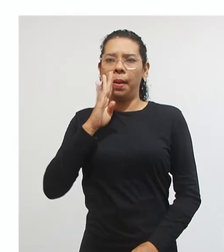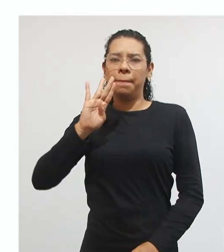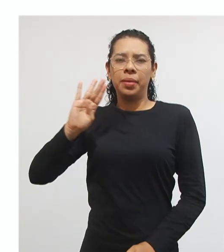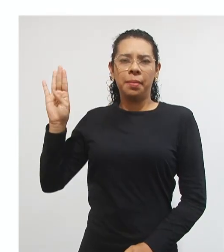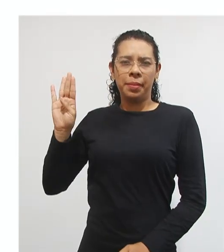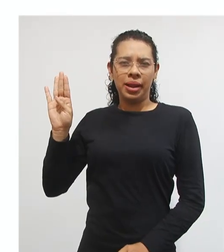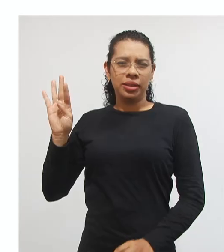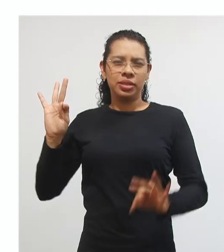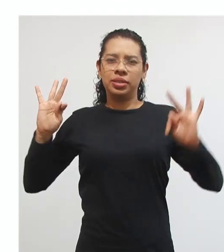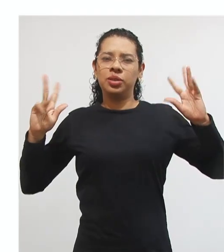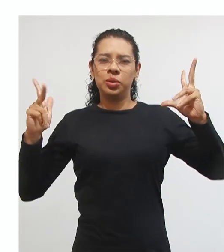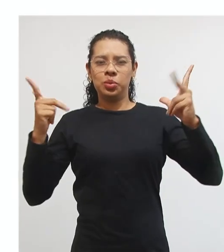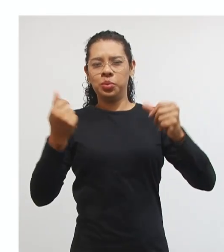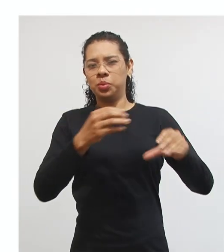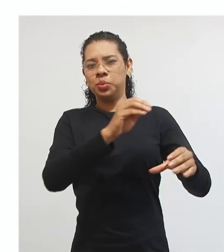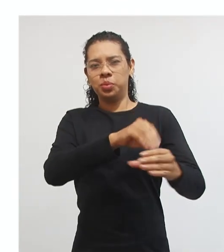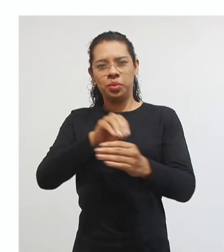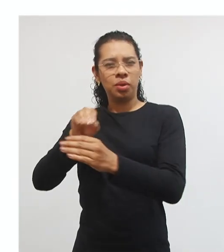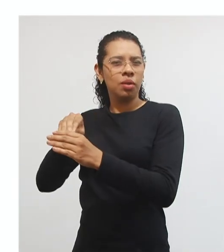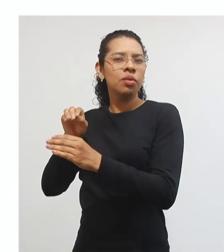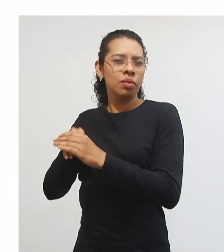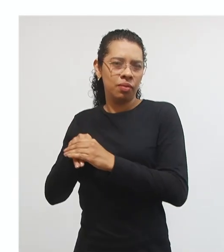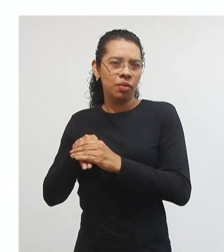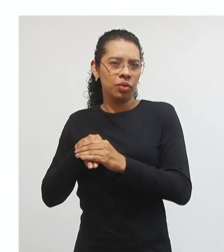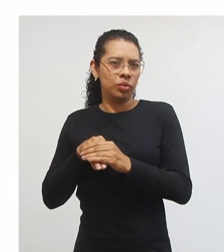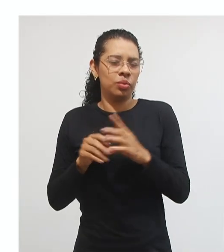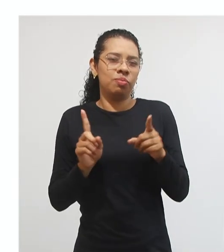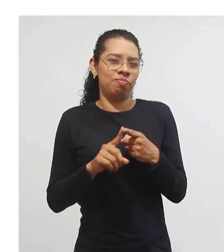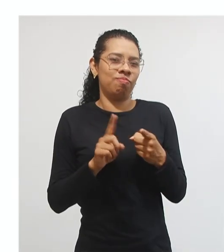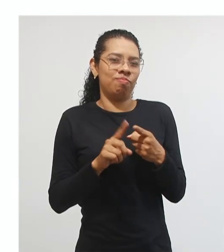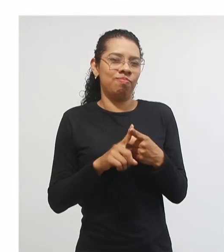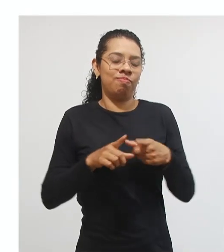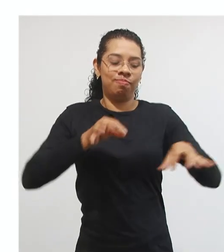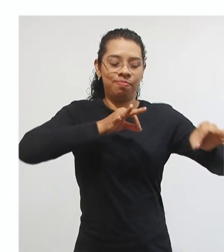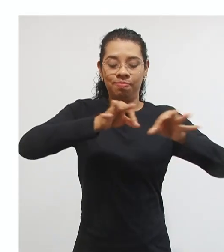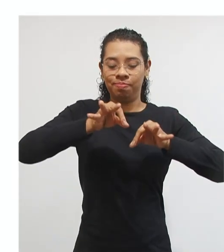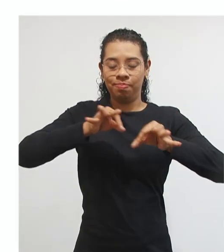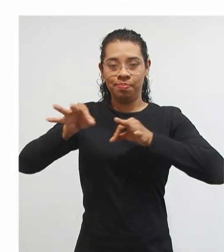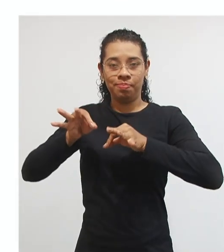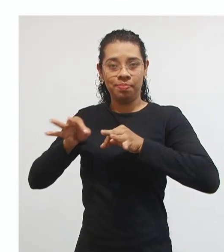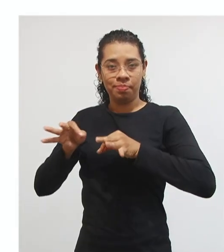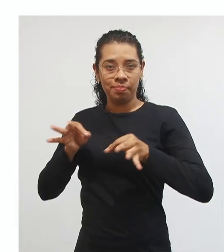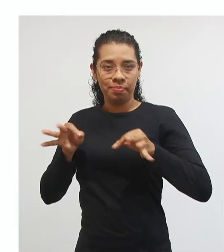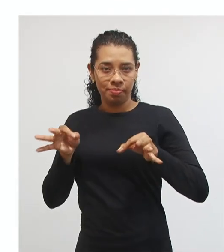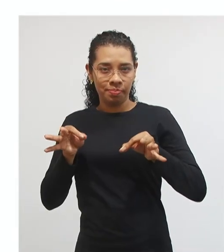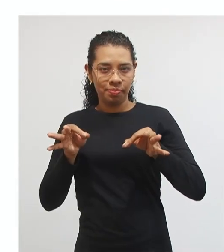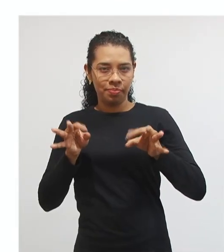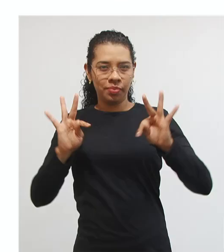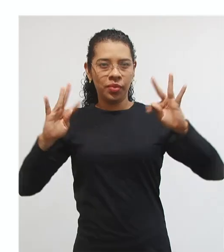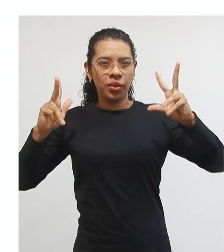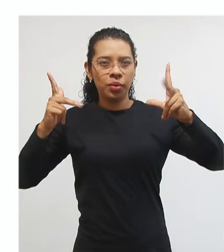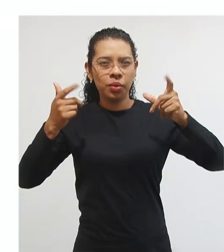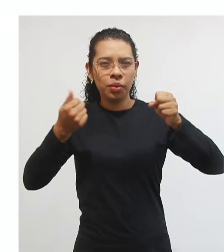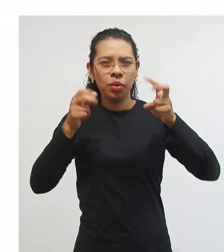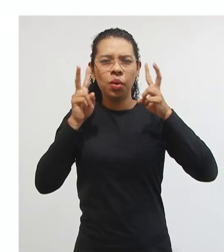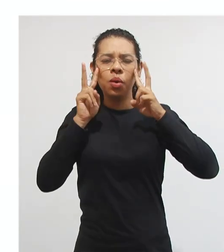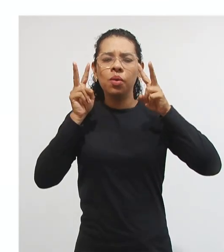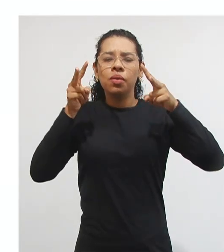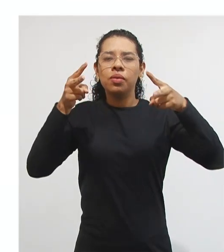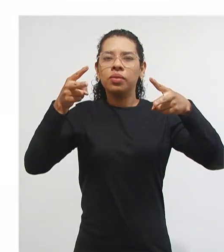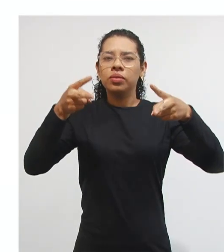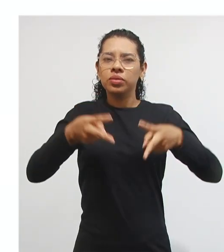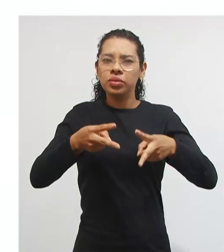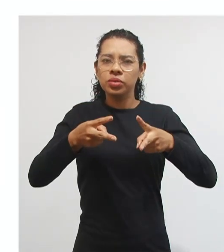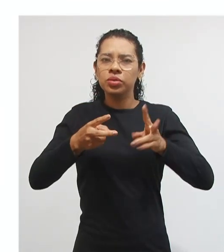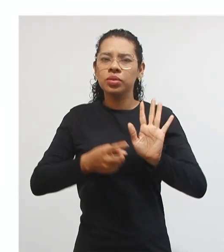né? E aí ele vai fazer um planejamento de marketing que visa o quê? Mostrar as realizações do seu